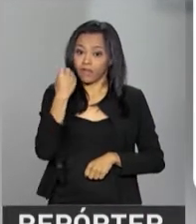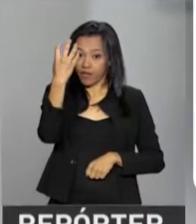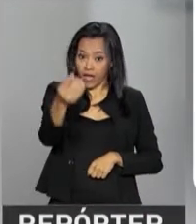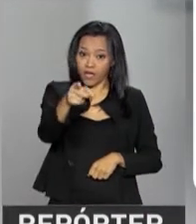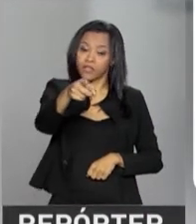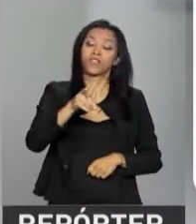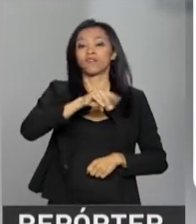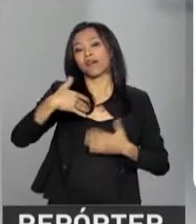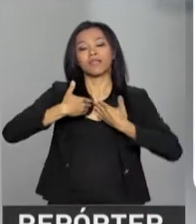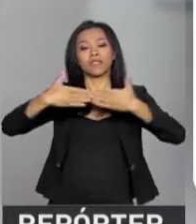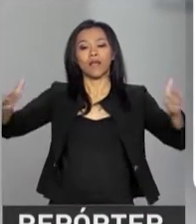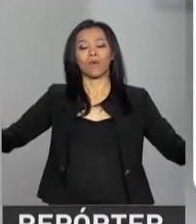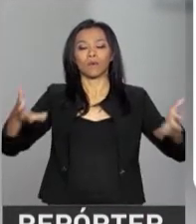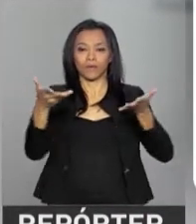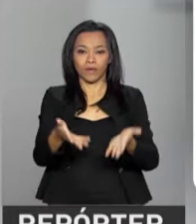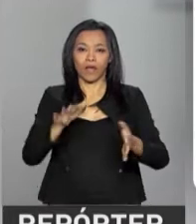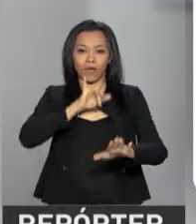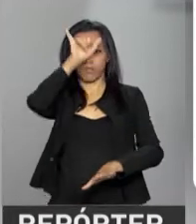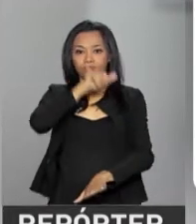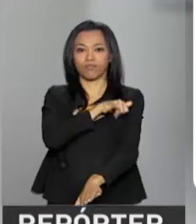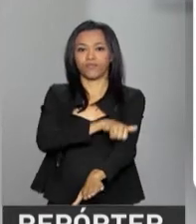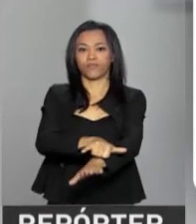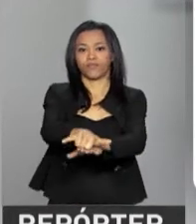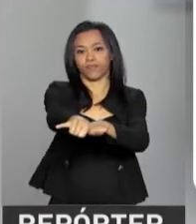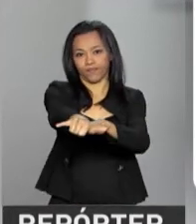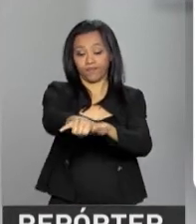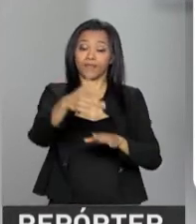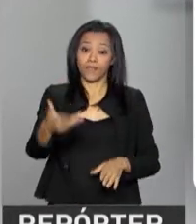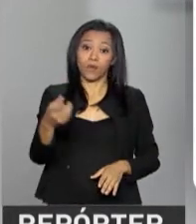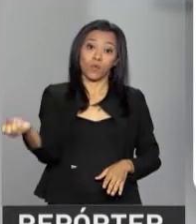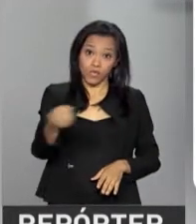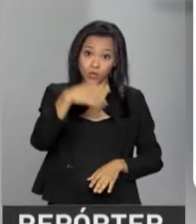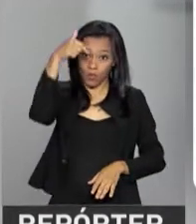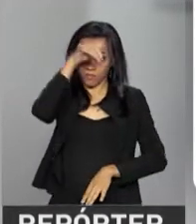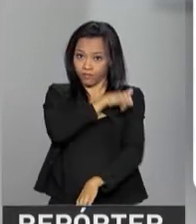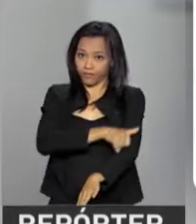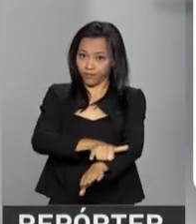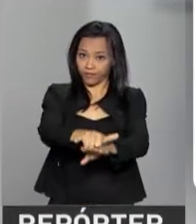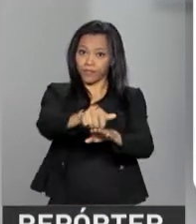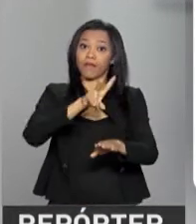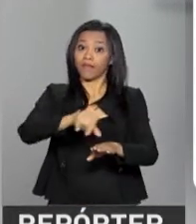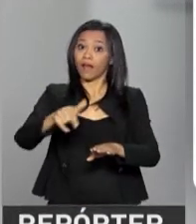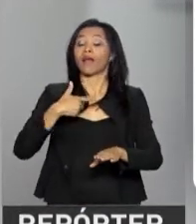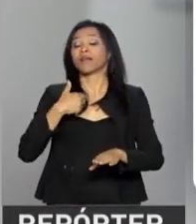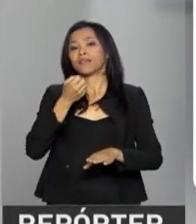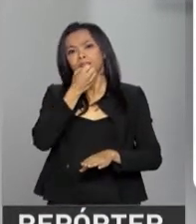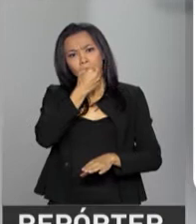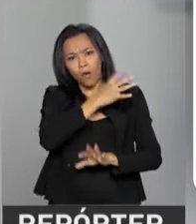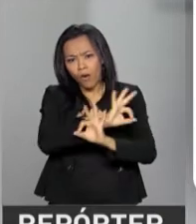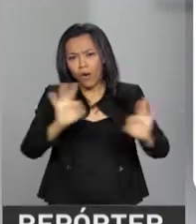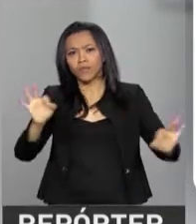inaugura obras no aeroporto da capital capixaba temer afirmou que o novo terminal vai beneficiar a população com investimentos